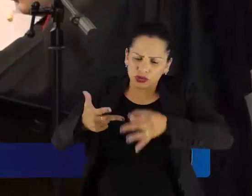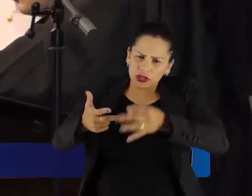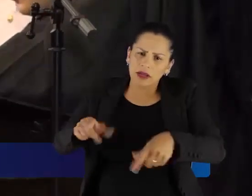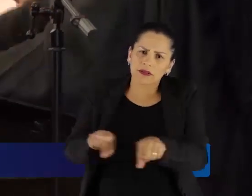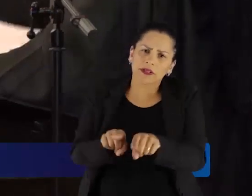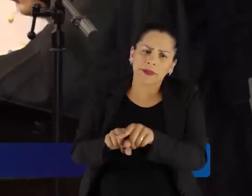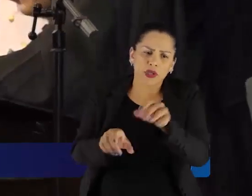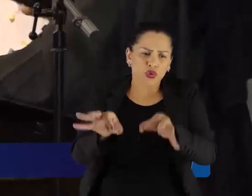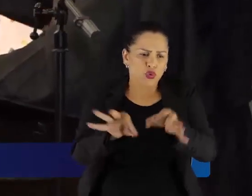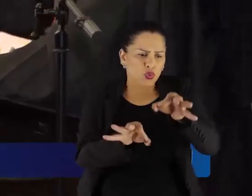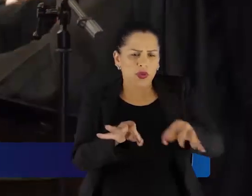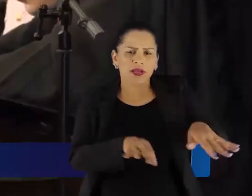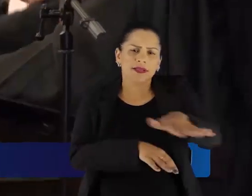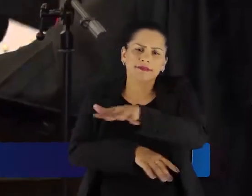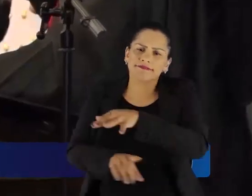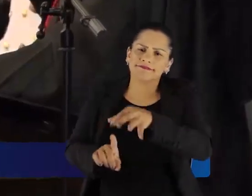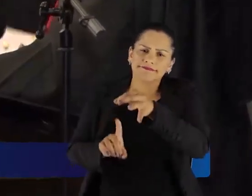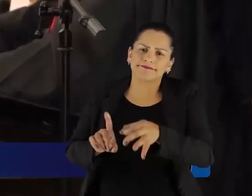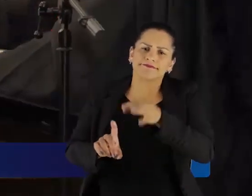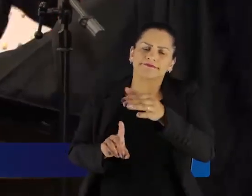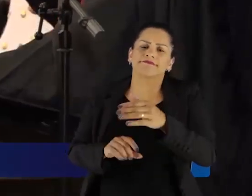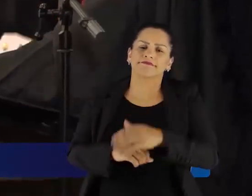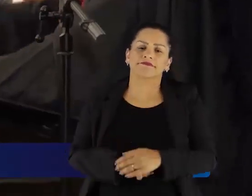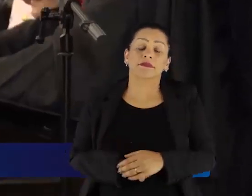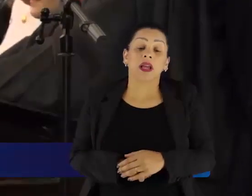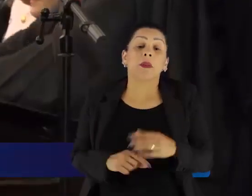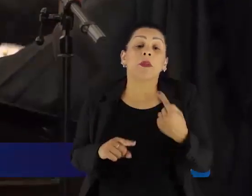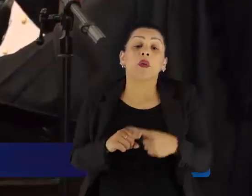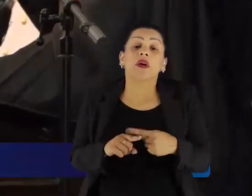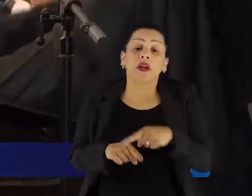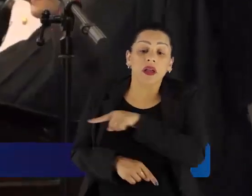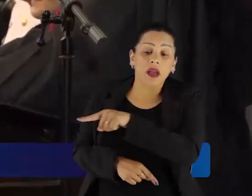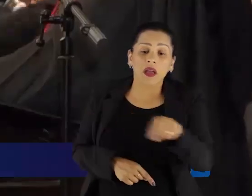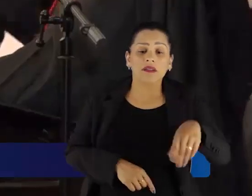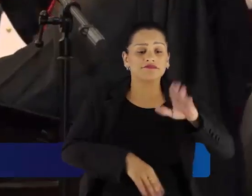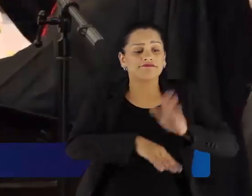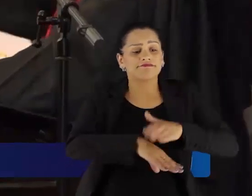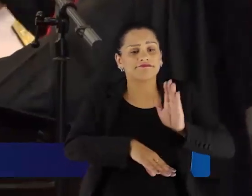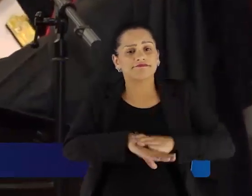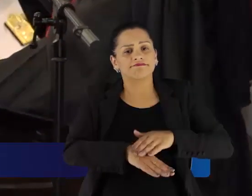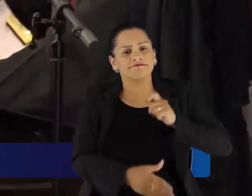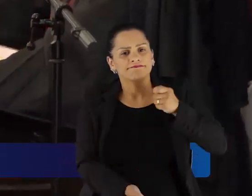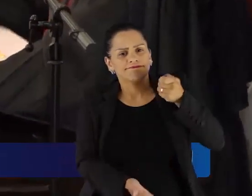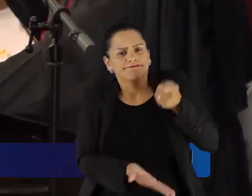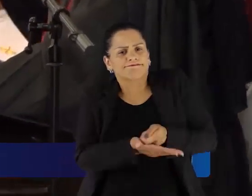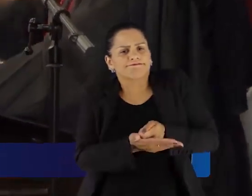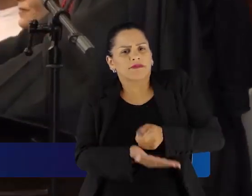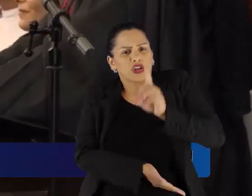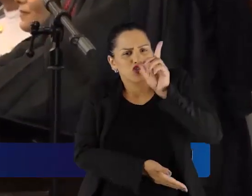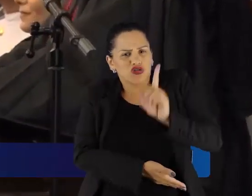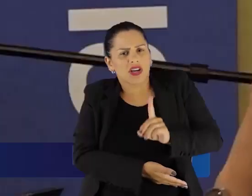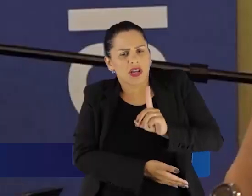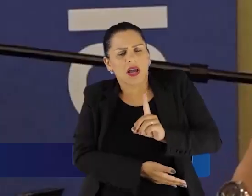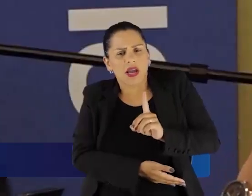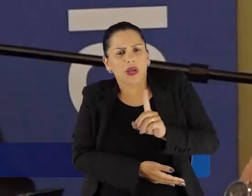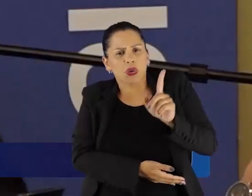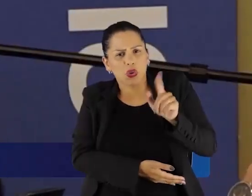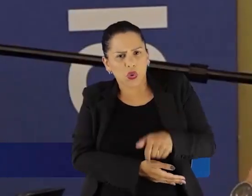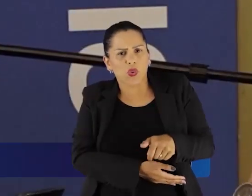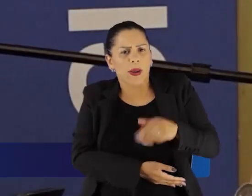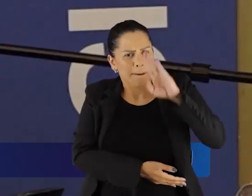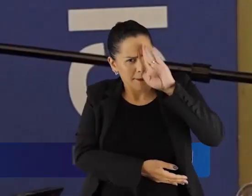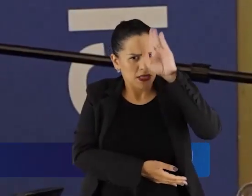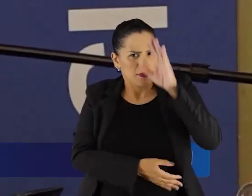magistrados porque eles compete aplicar o direito como fio condutor da Justiça